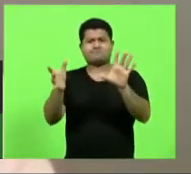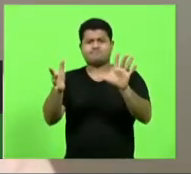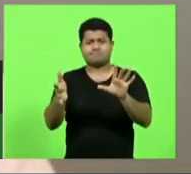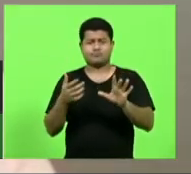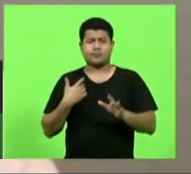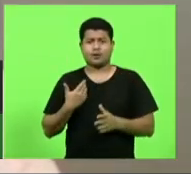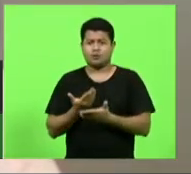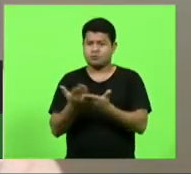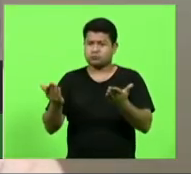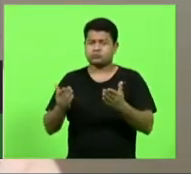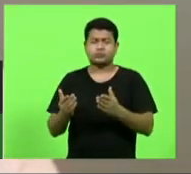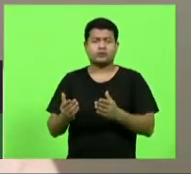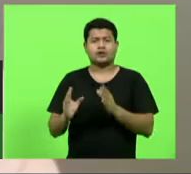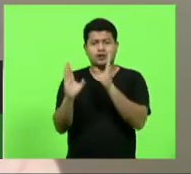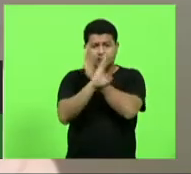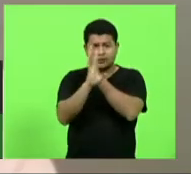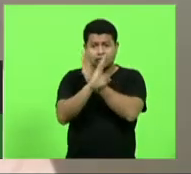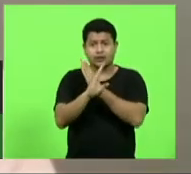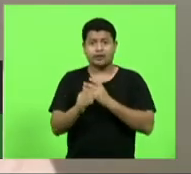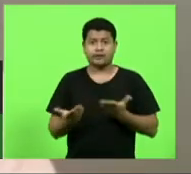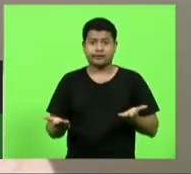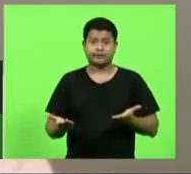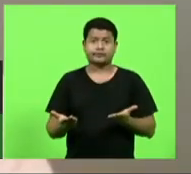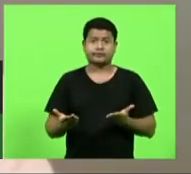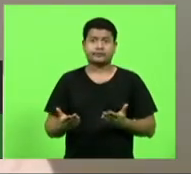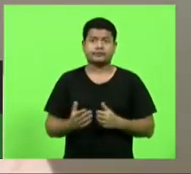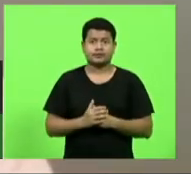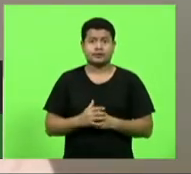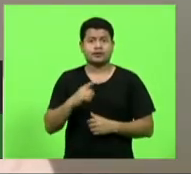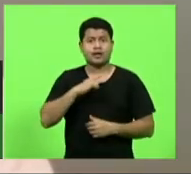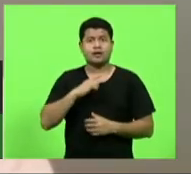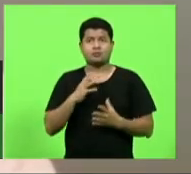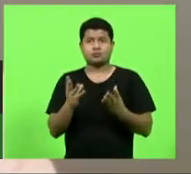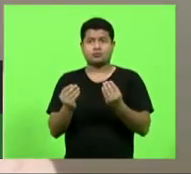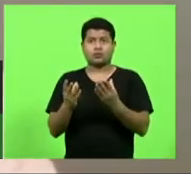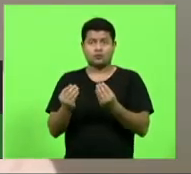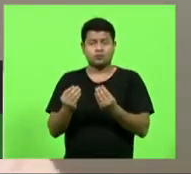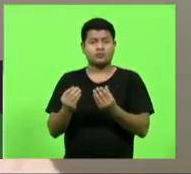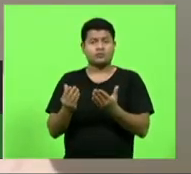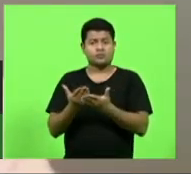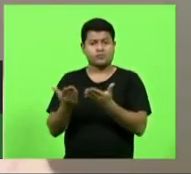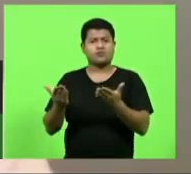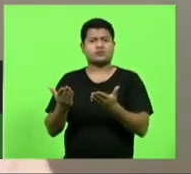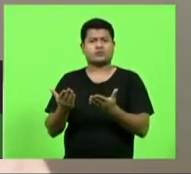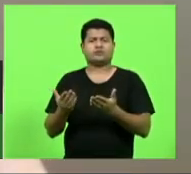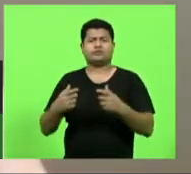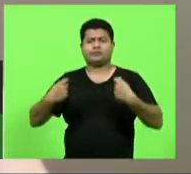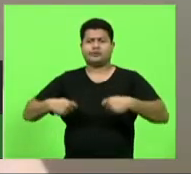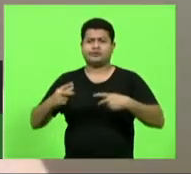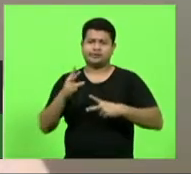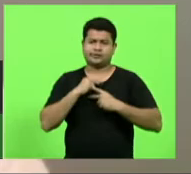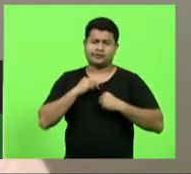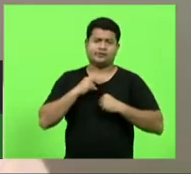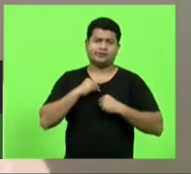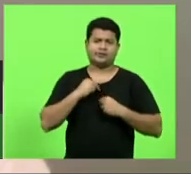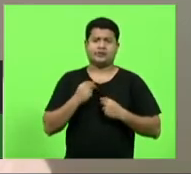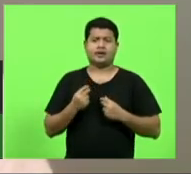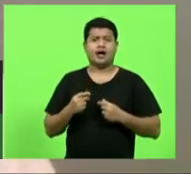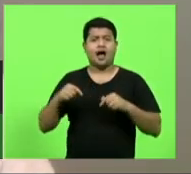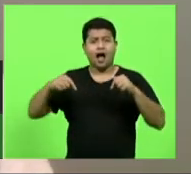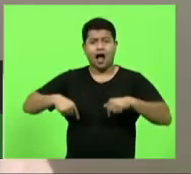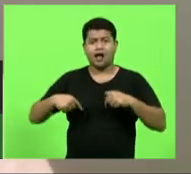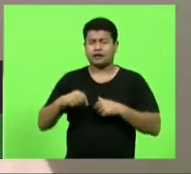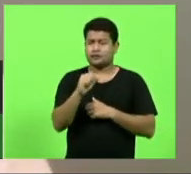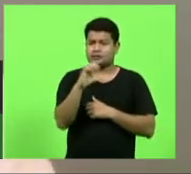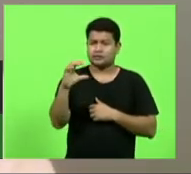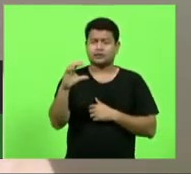as suas investigações. E olha, tem muita coisa nesse estado que merece sim ser investigada, tem muita coisa nesse estado